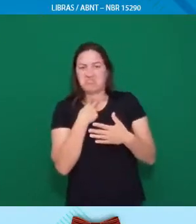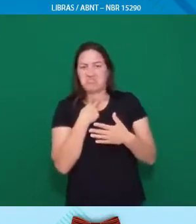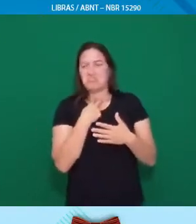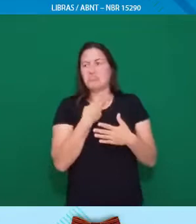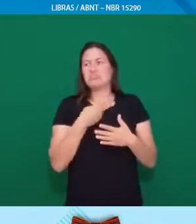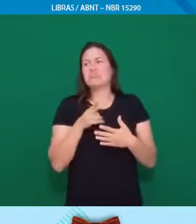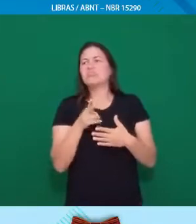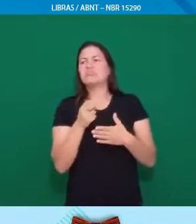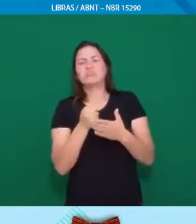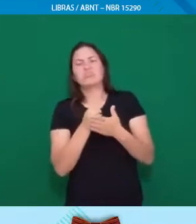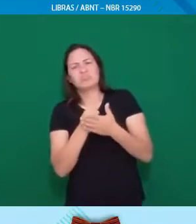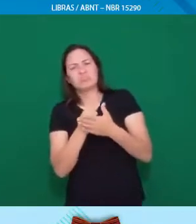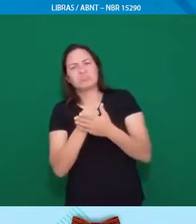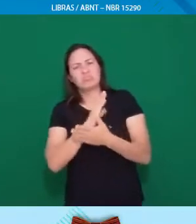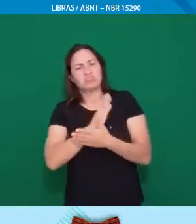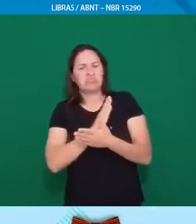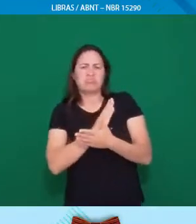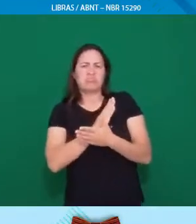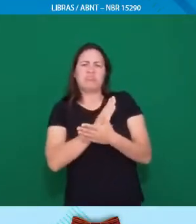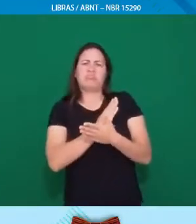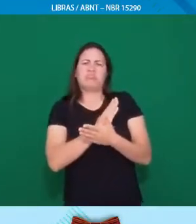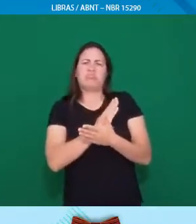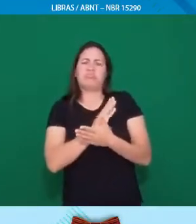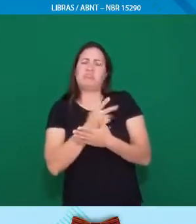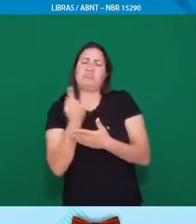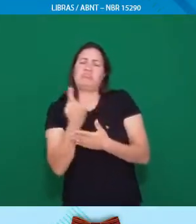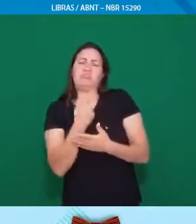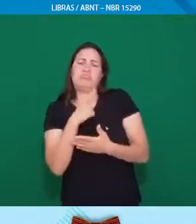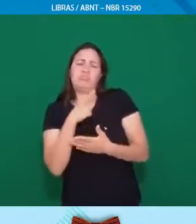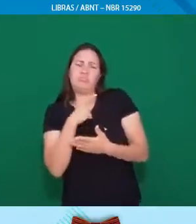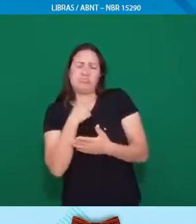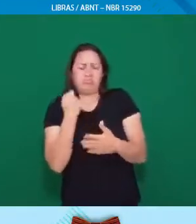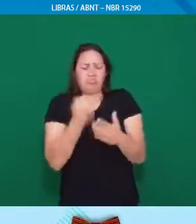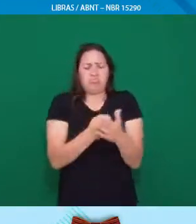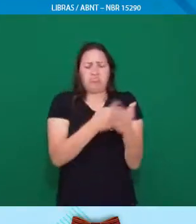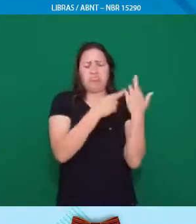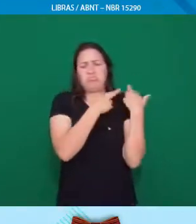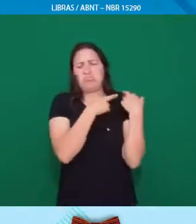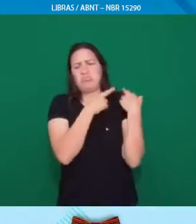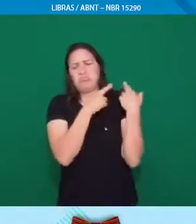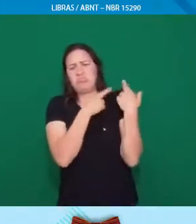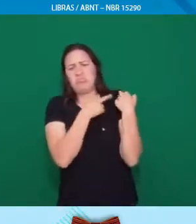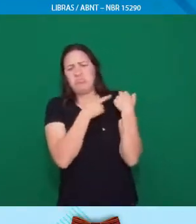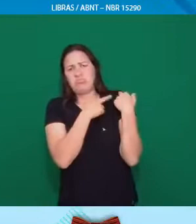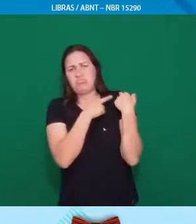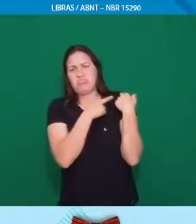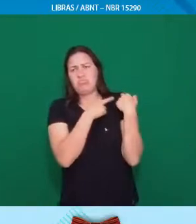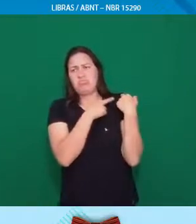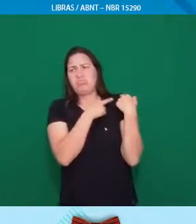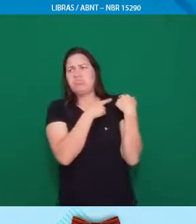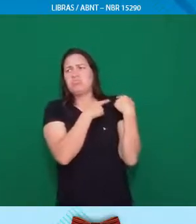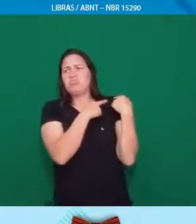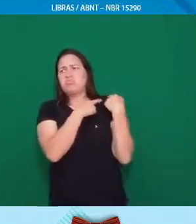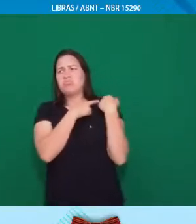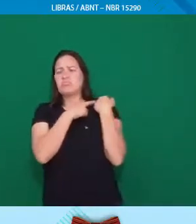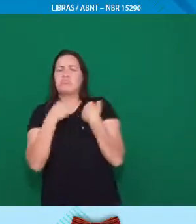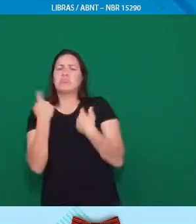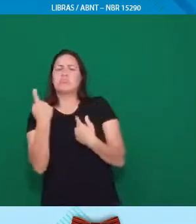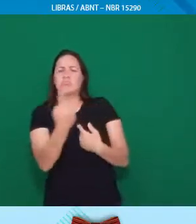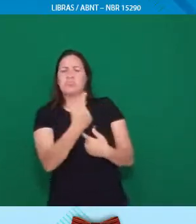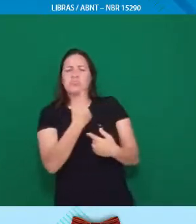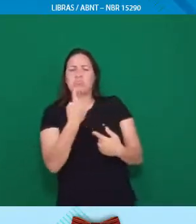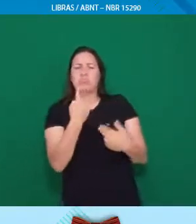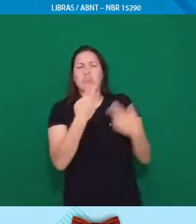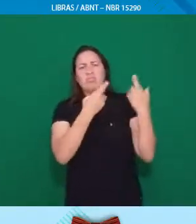É nós sempre que nós podíamos nos ajudaram mas nós temos outros obrigação nós como empresa